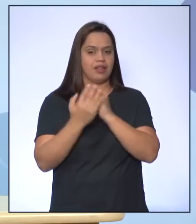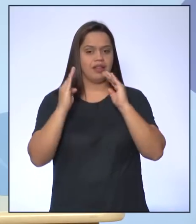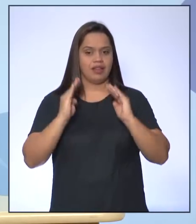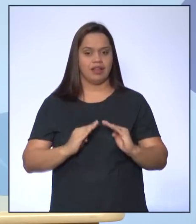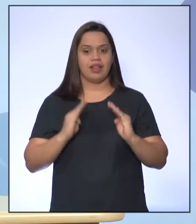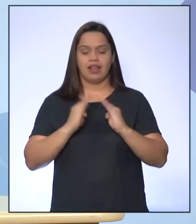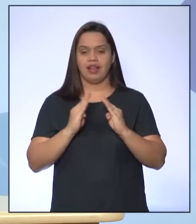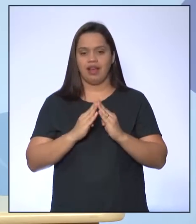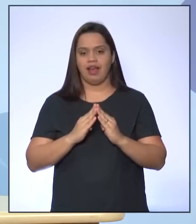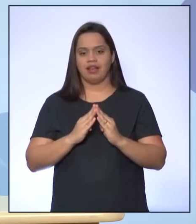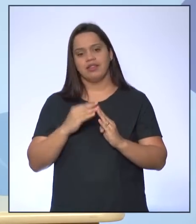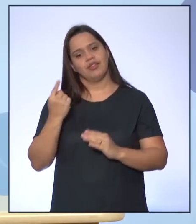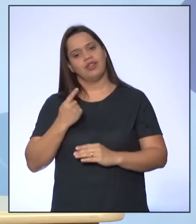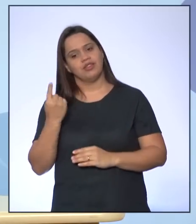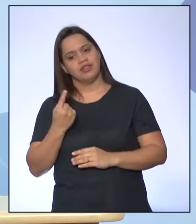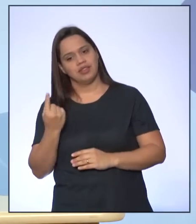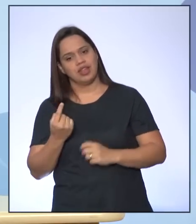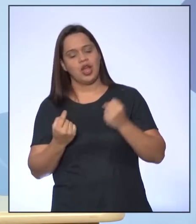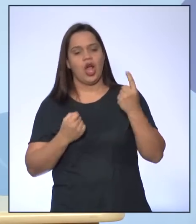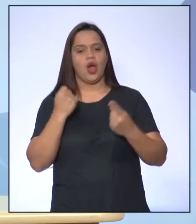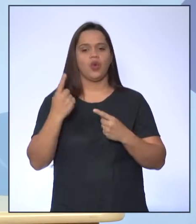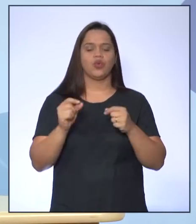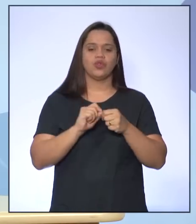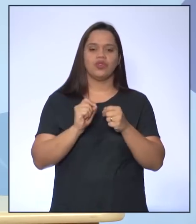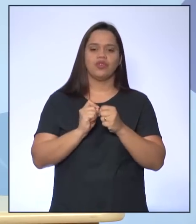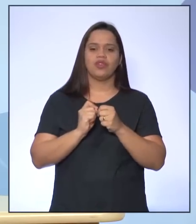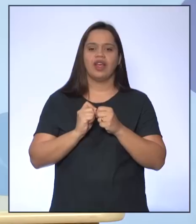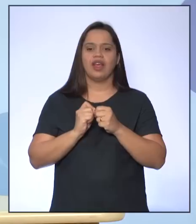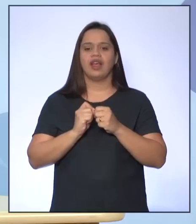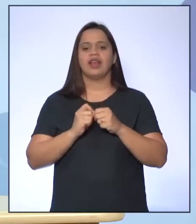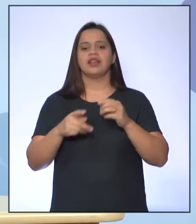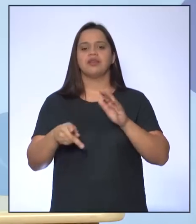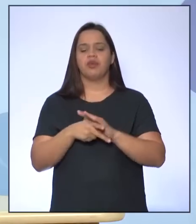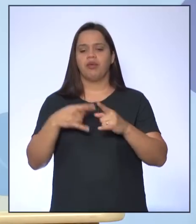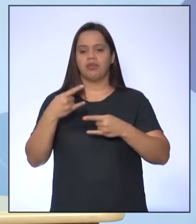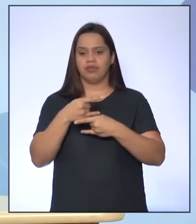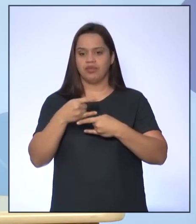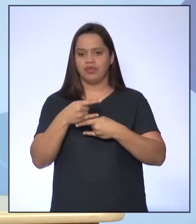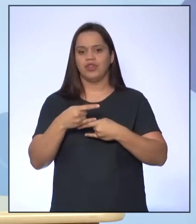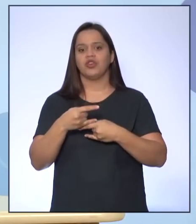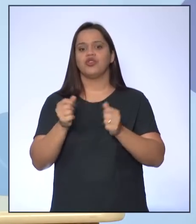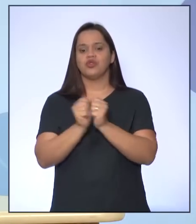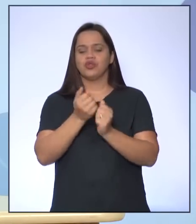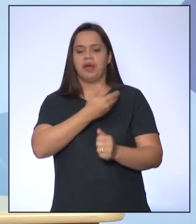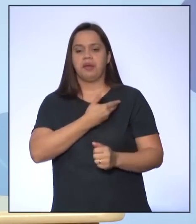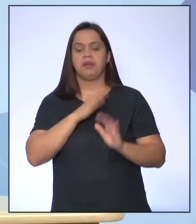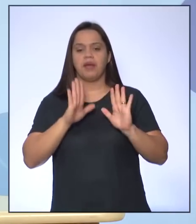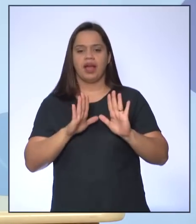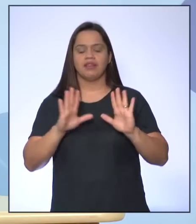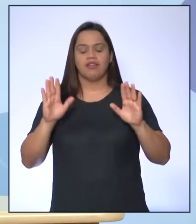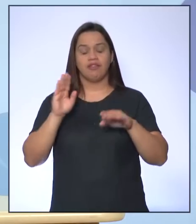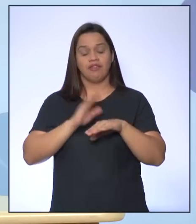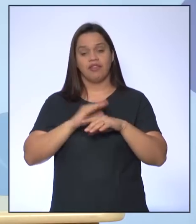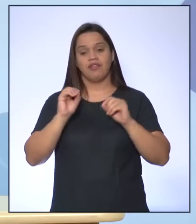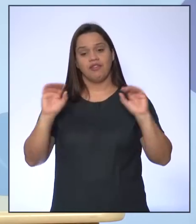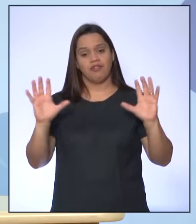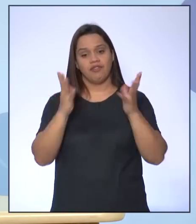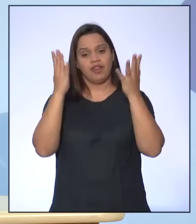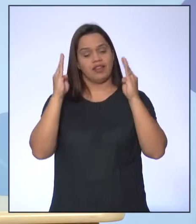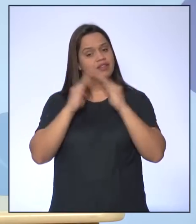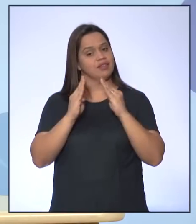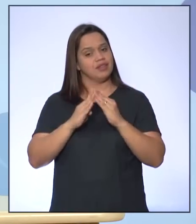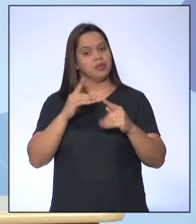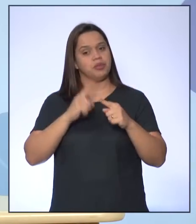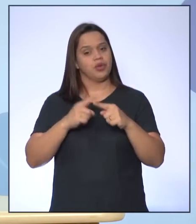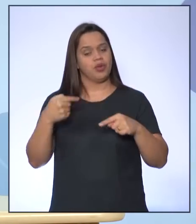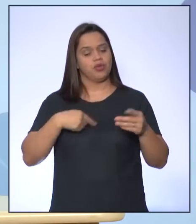você em casa, né? Alguns fizeram videoconferência, videochamada com os colegas, mas comemoraram em casa. Afinal de contas, nós estamos em